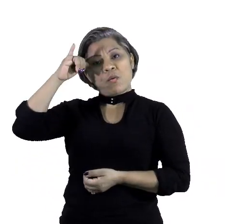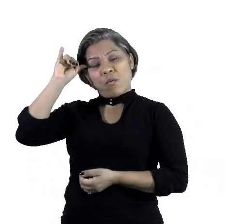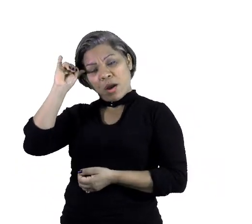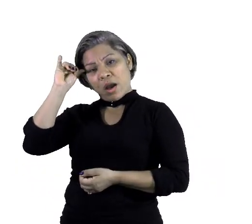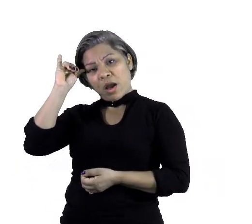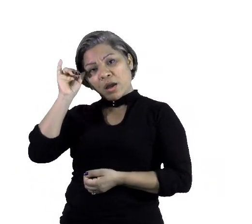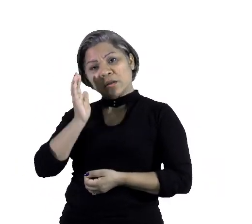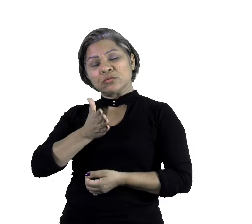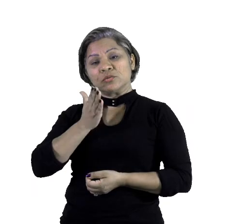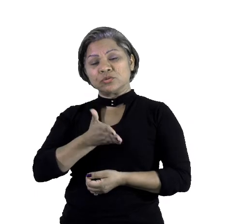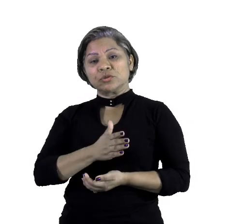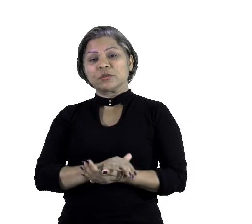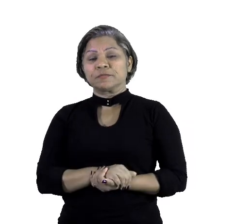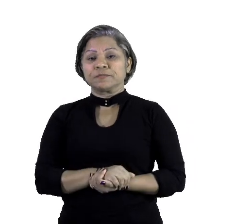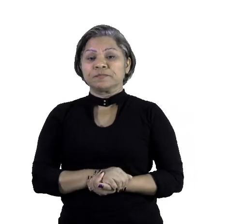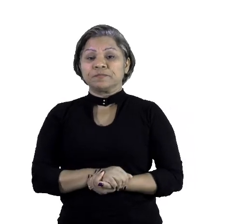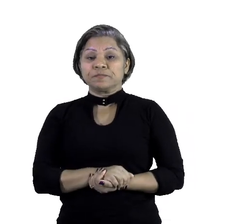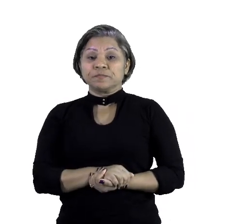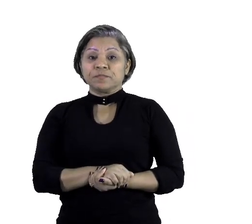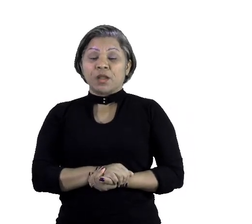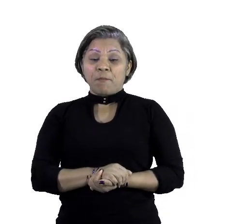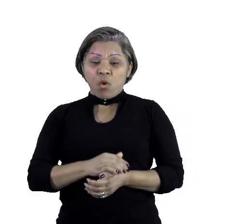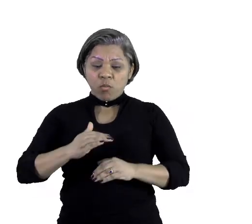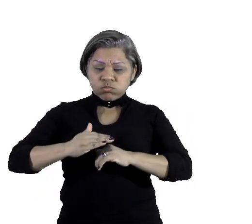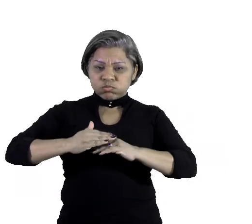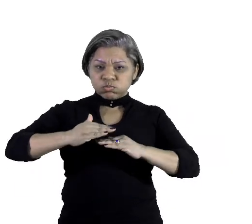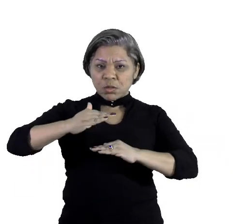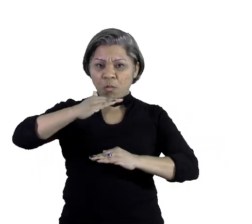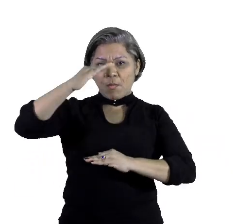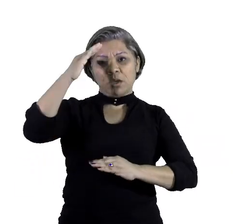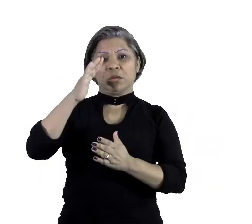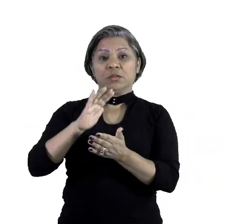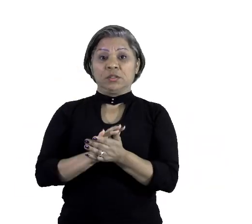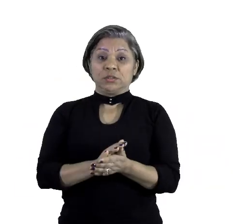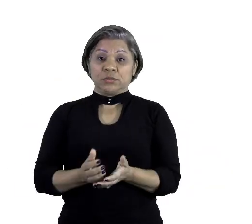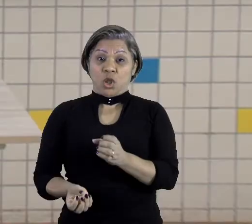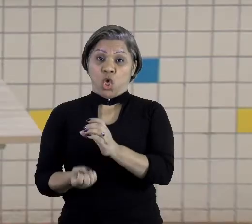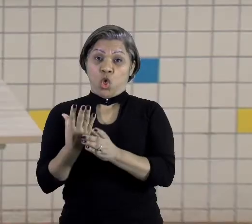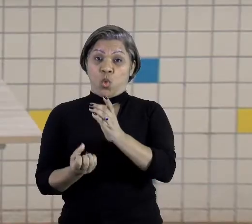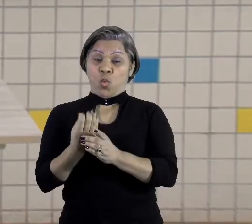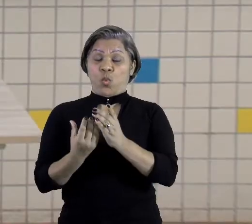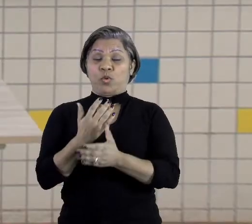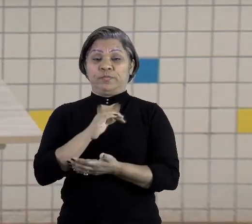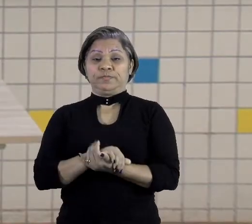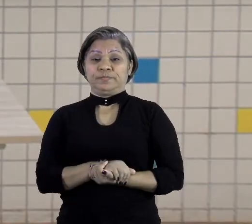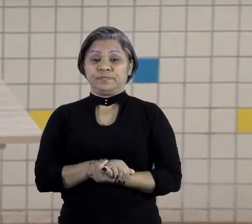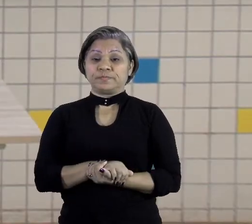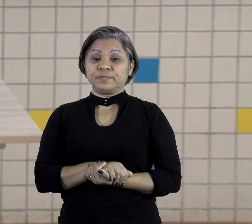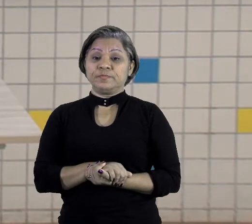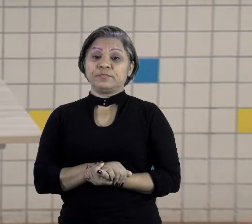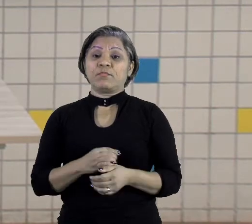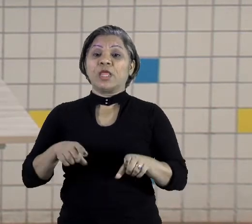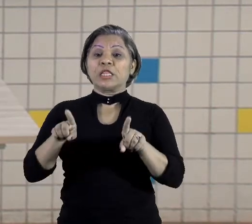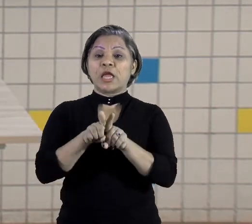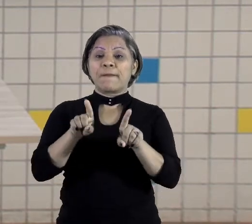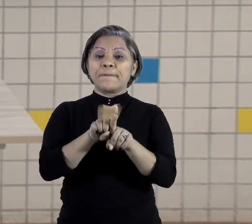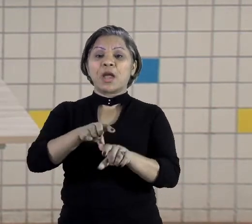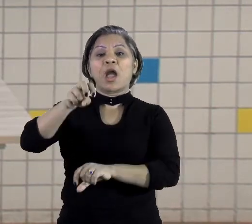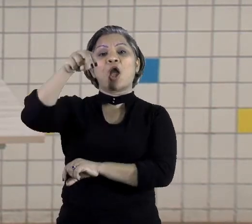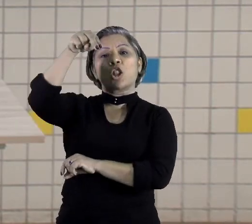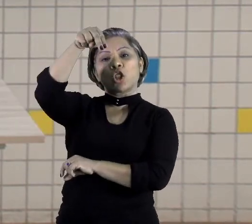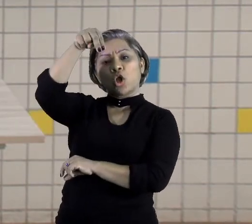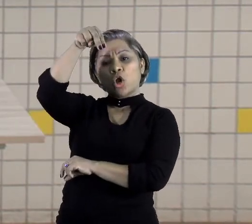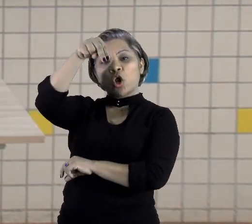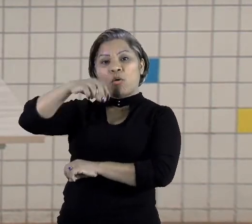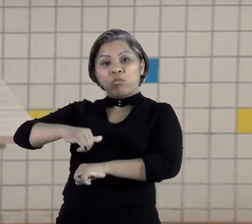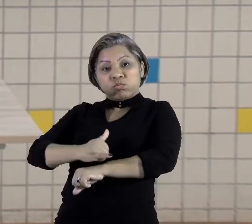no gado, né? E ela aumenta muito mais essa produção. A região norte do estado destaca com a engorda de bovino, lá na